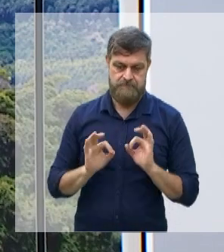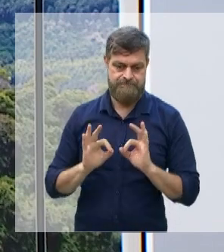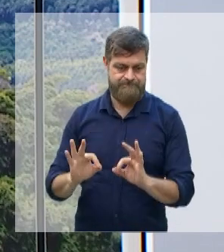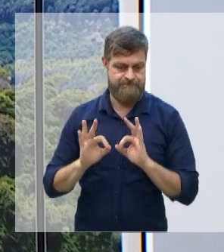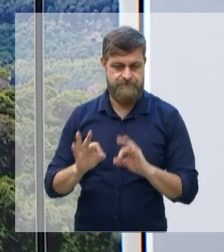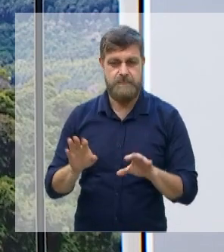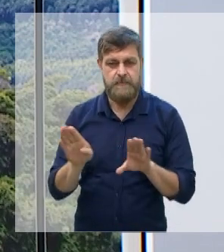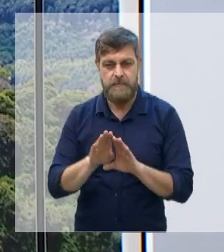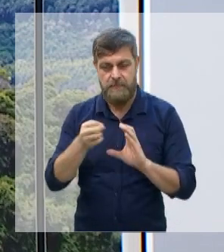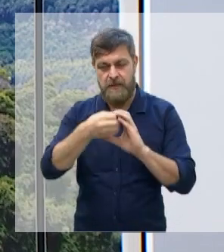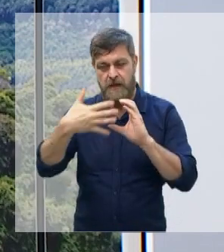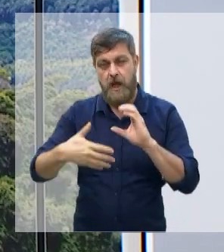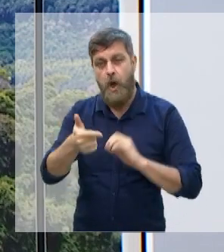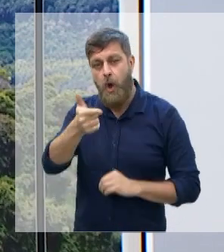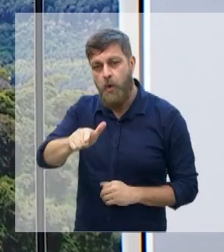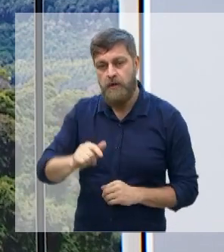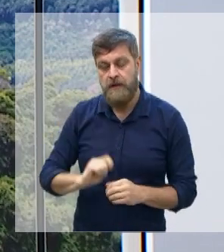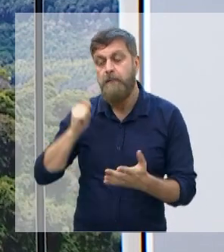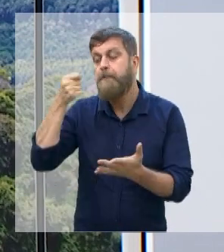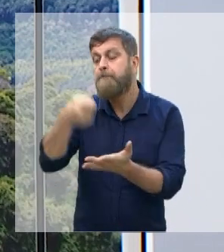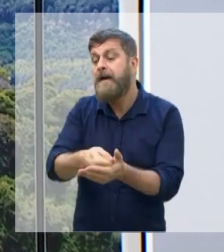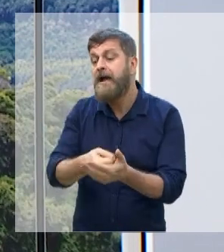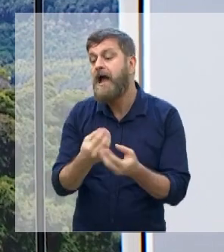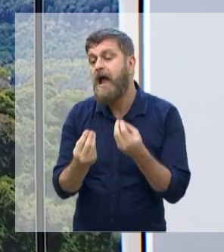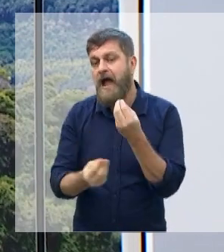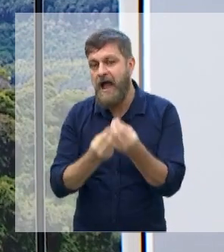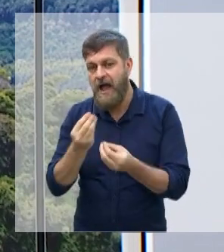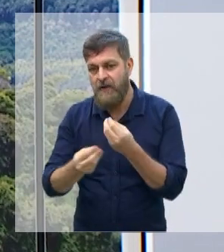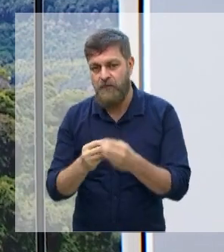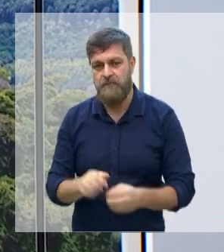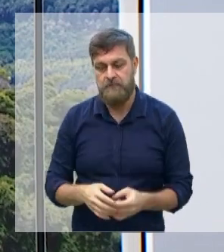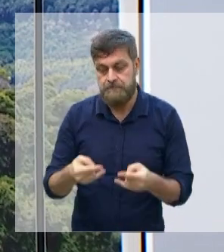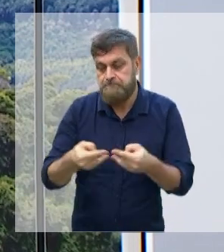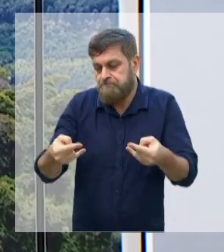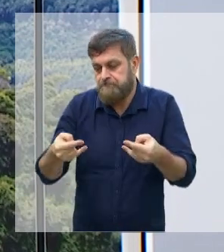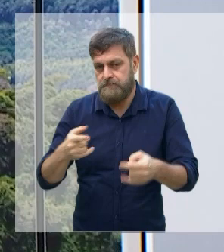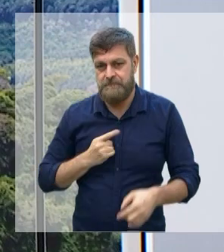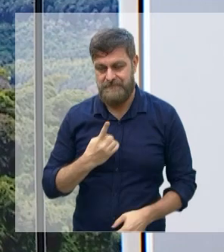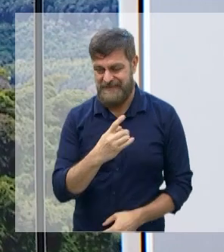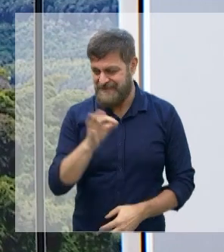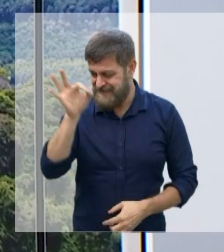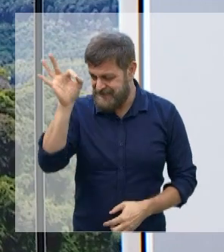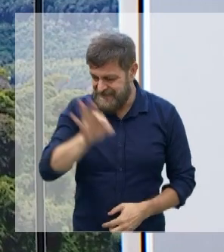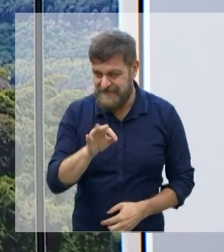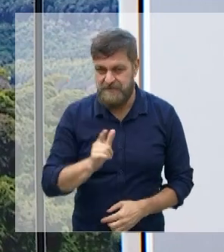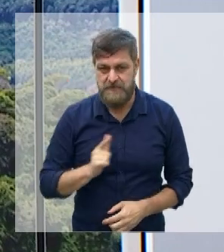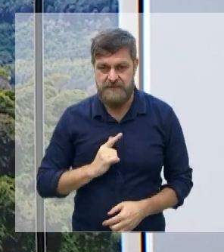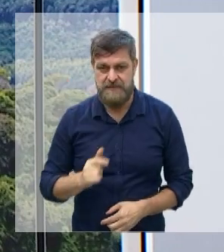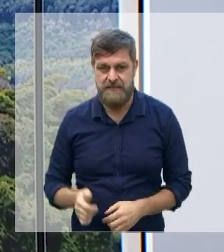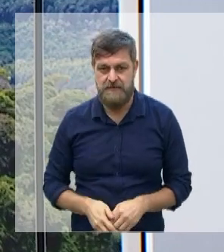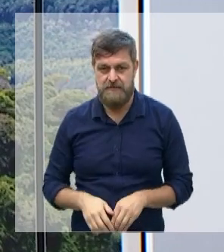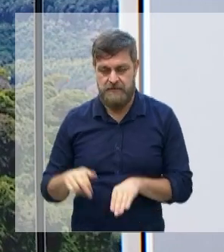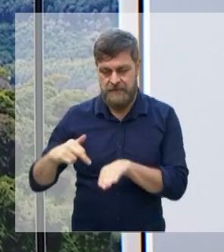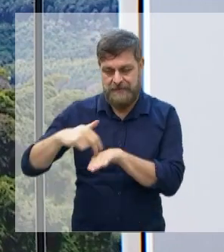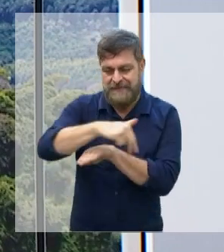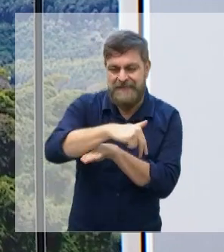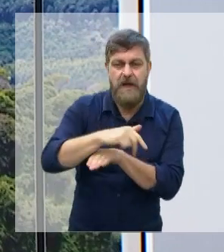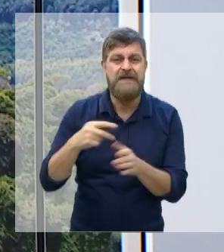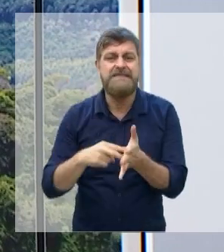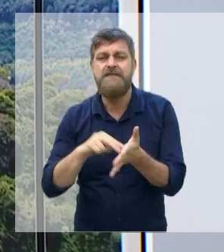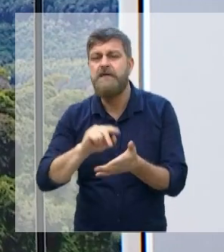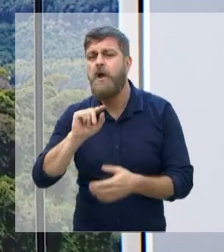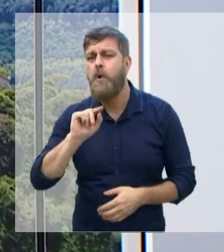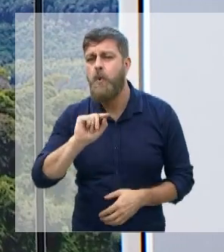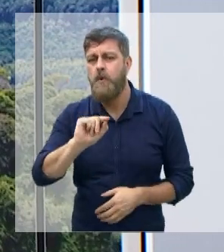outra característica o pagamento é que a gente diz que é 100% de forma desembarcada que quer dizer isso